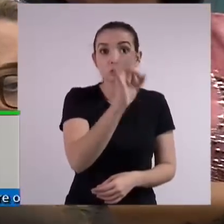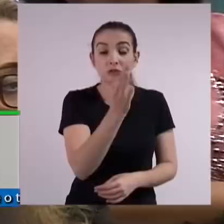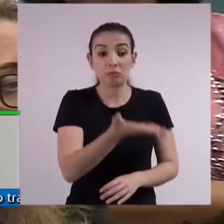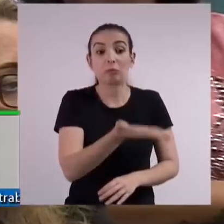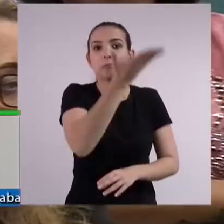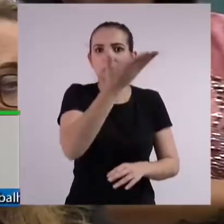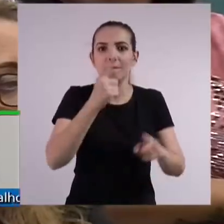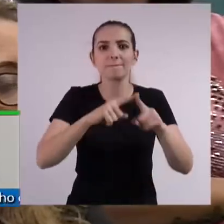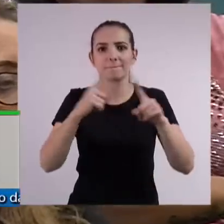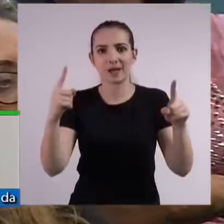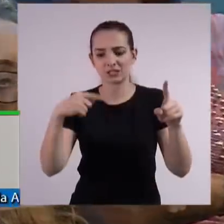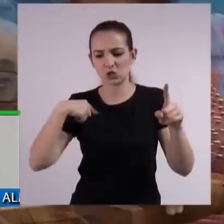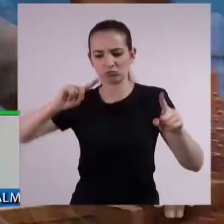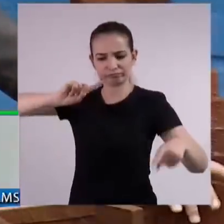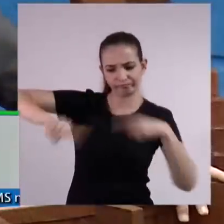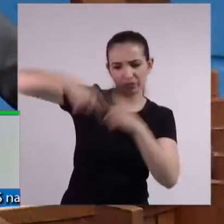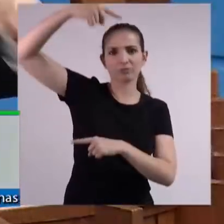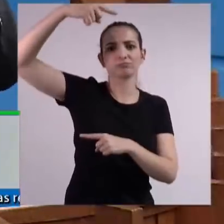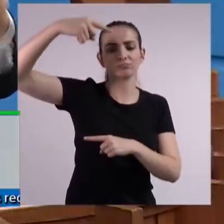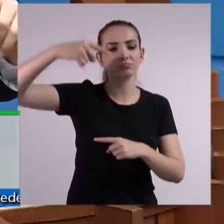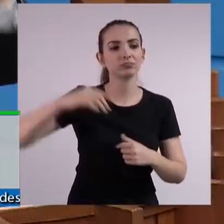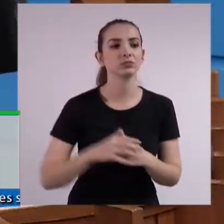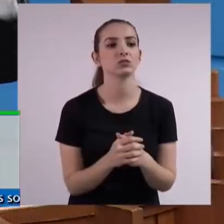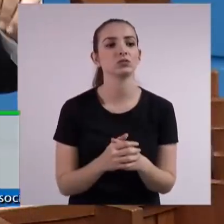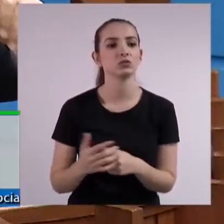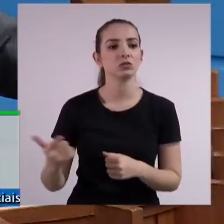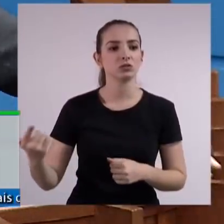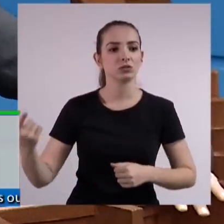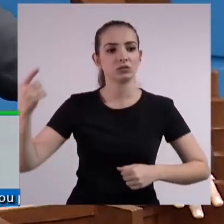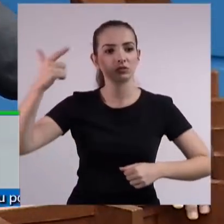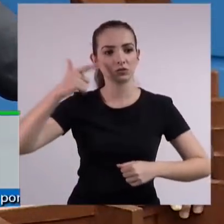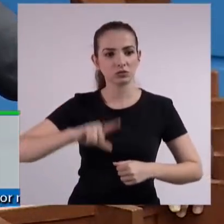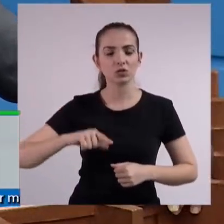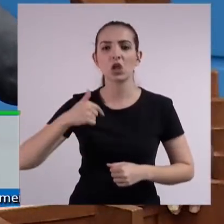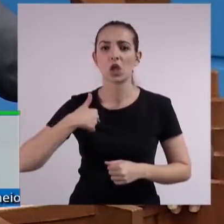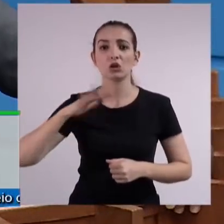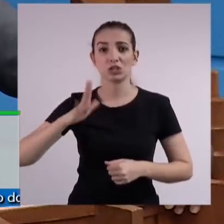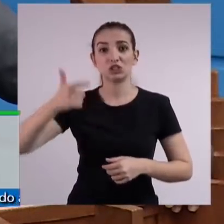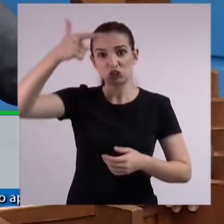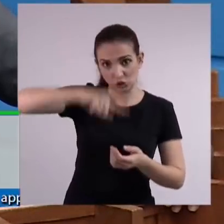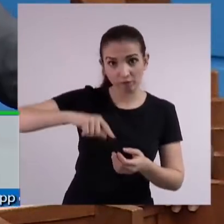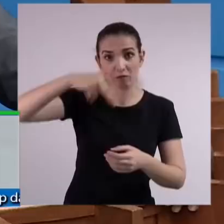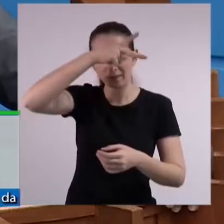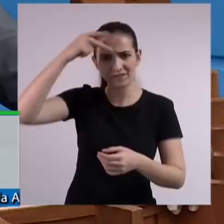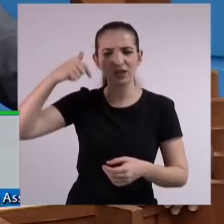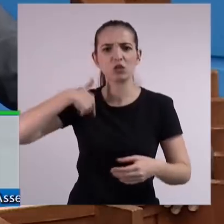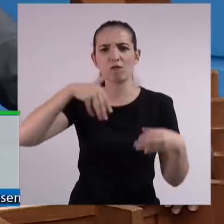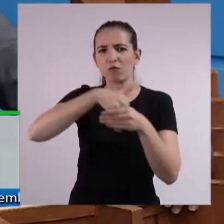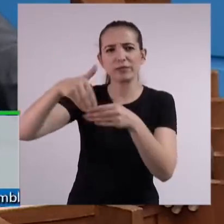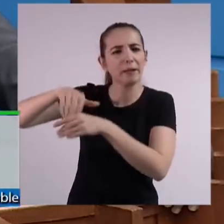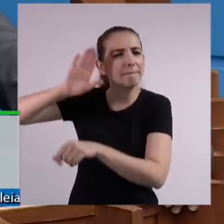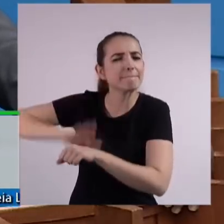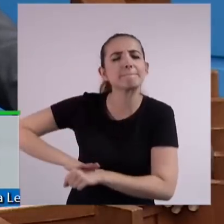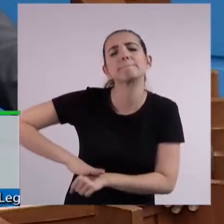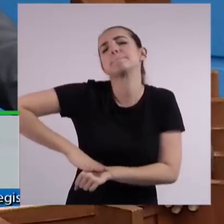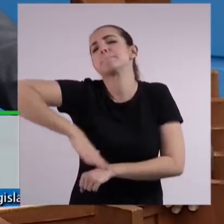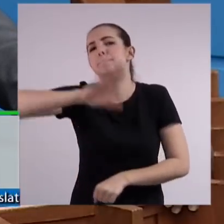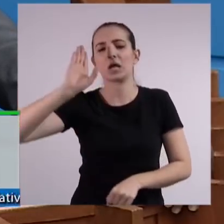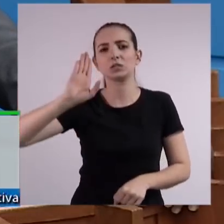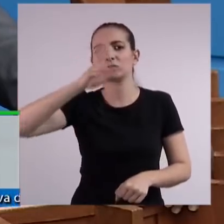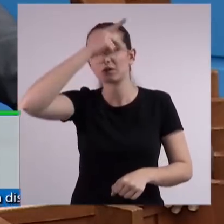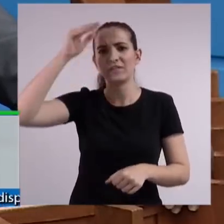na reeleição, fui o prefeito mais votado proporcionalmente àquela época de Mato Grosso do